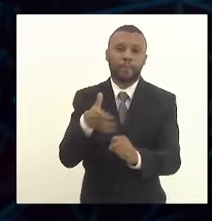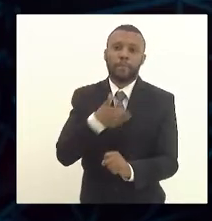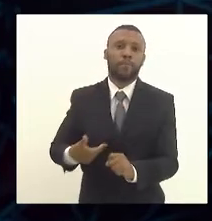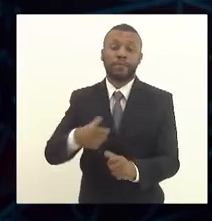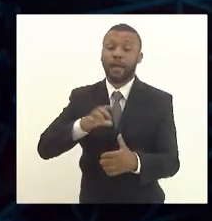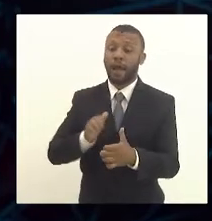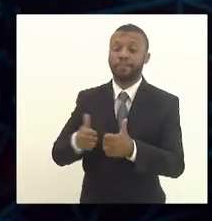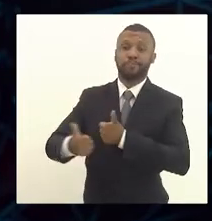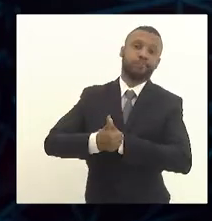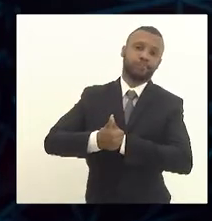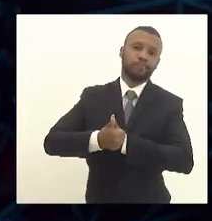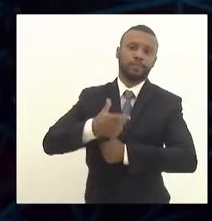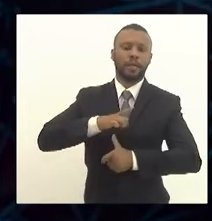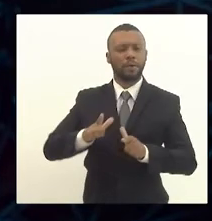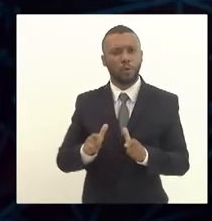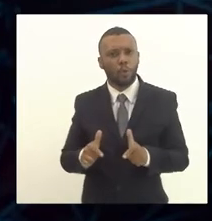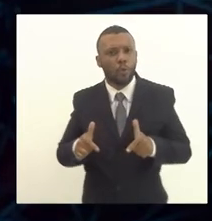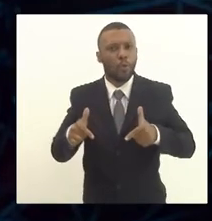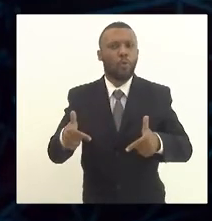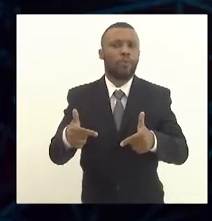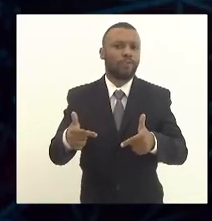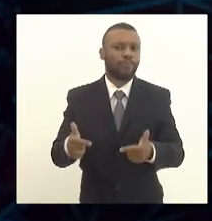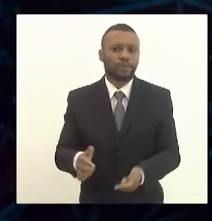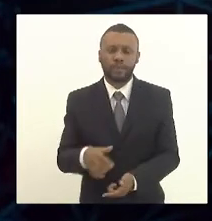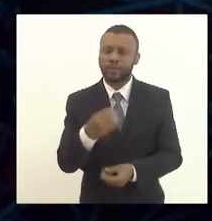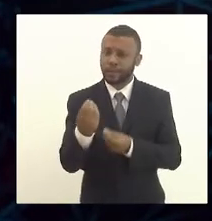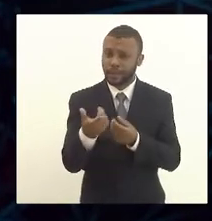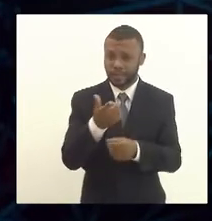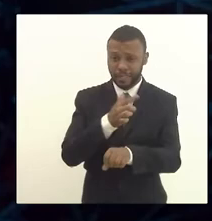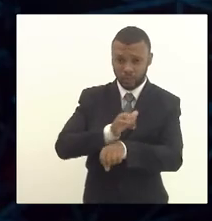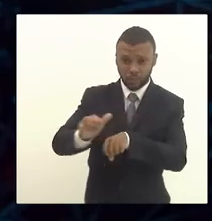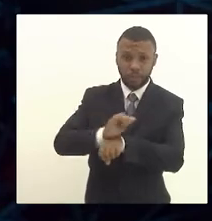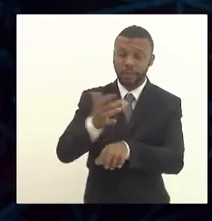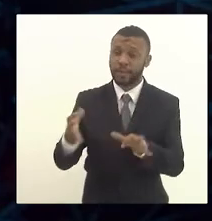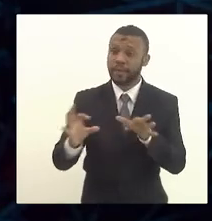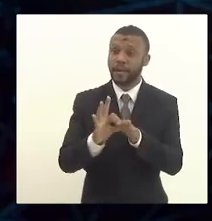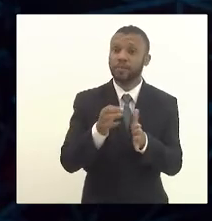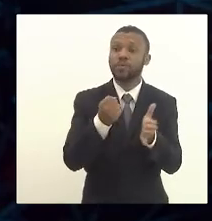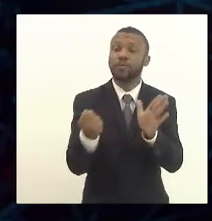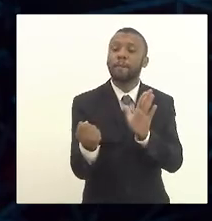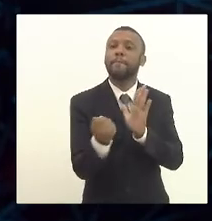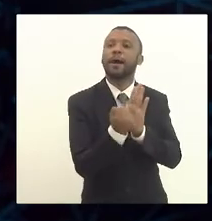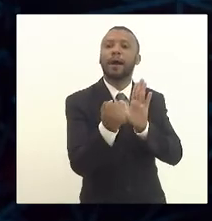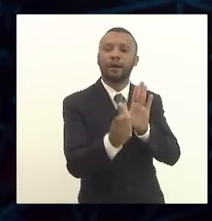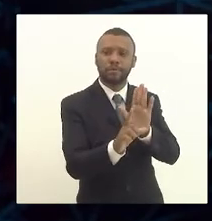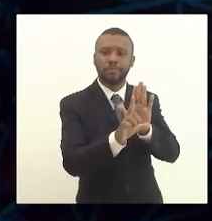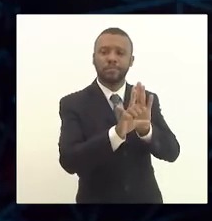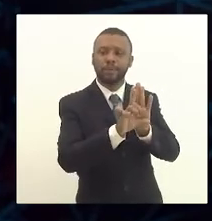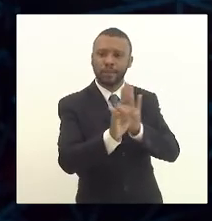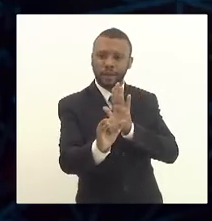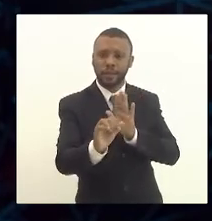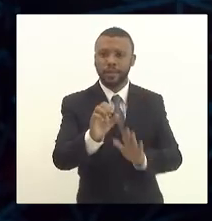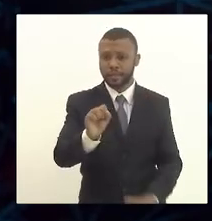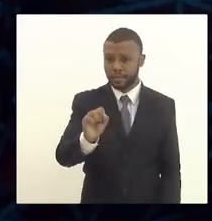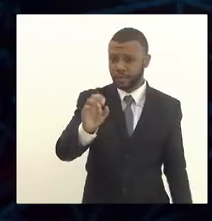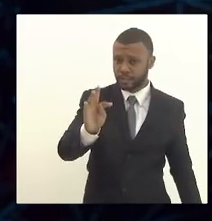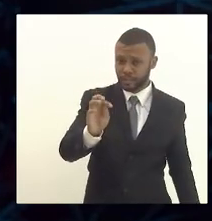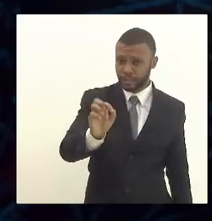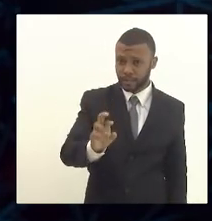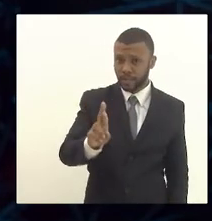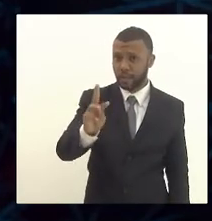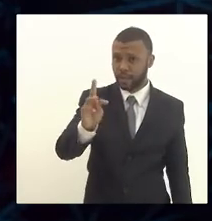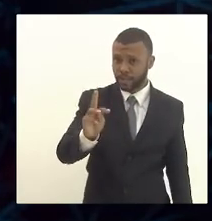aquela postura ativa que nós falamos. E esse instrumento ele vem do marco legal das startups, e é o nosso conhecido